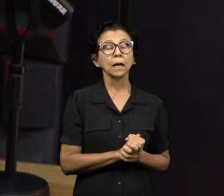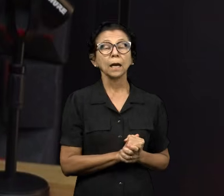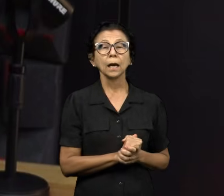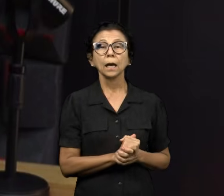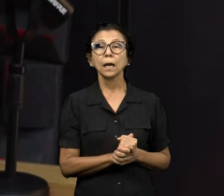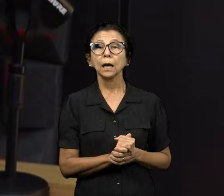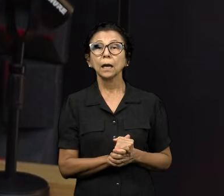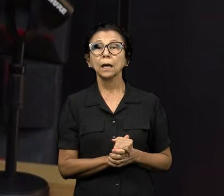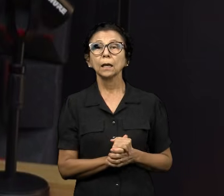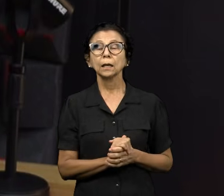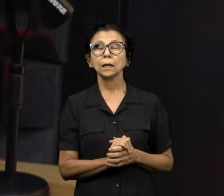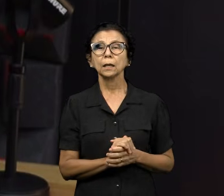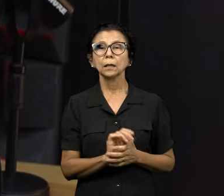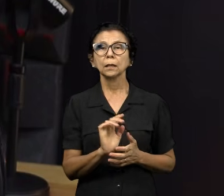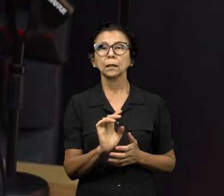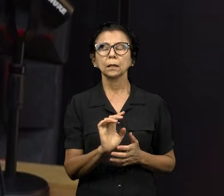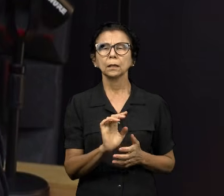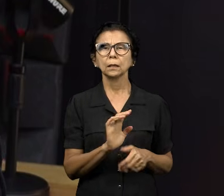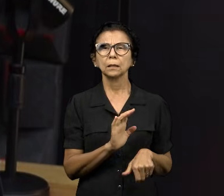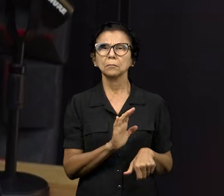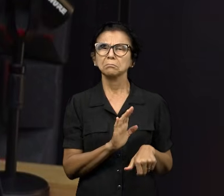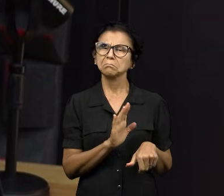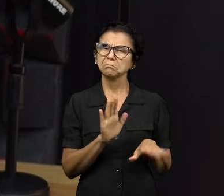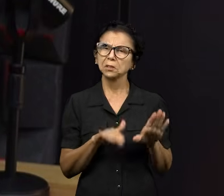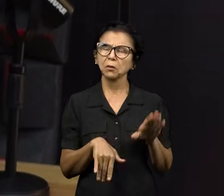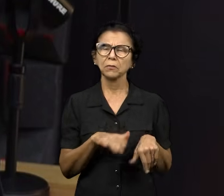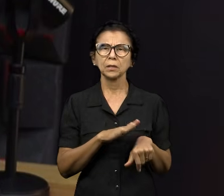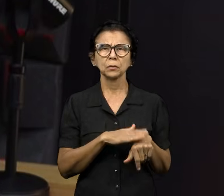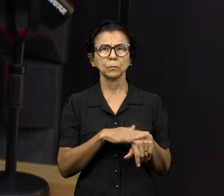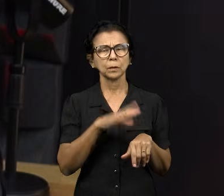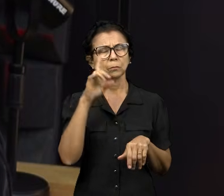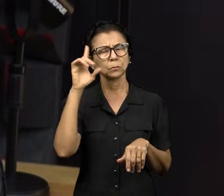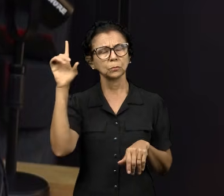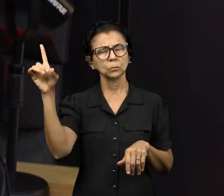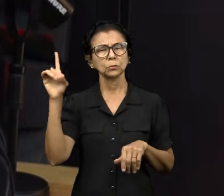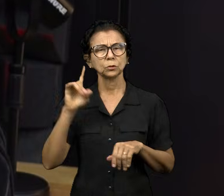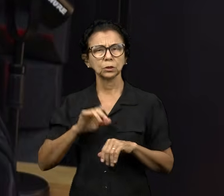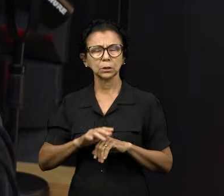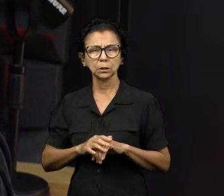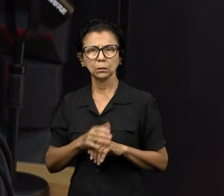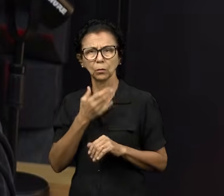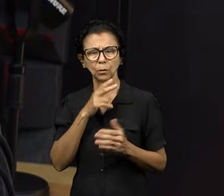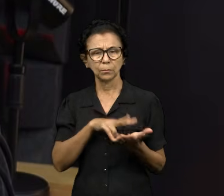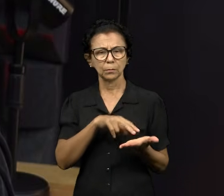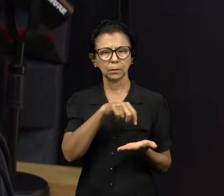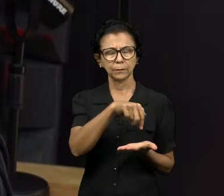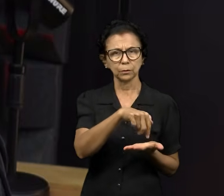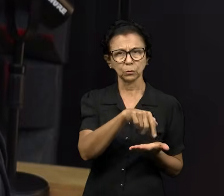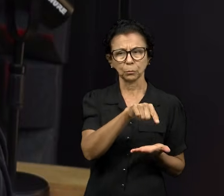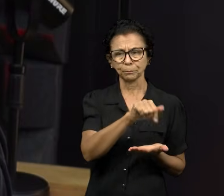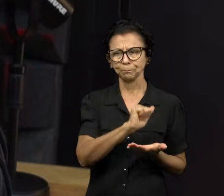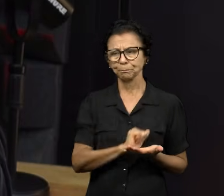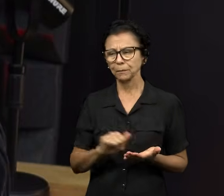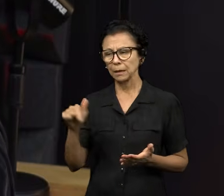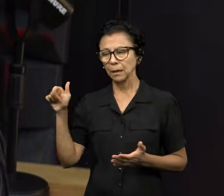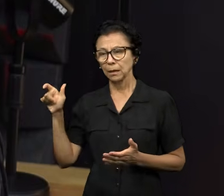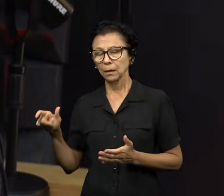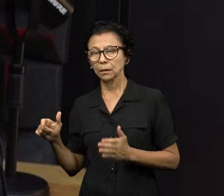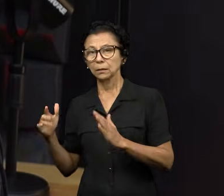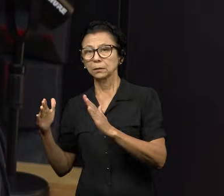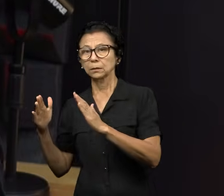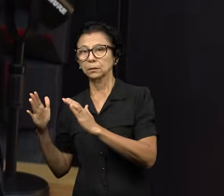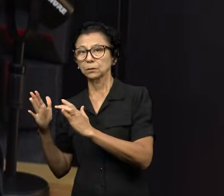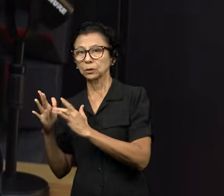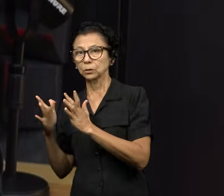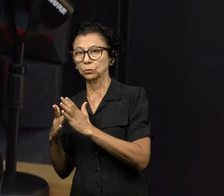ali com o seu leito. E nós vamos falar hoje desse momento ali, onde Jesus está no templo,